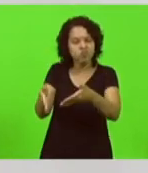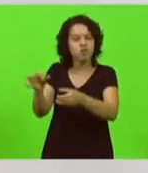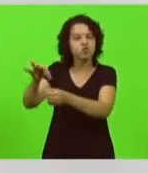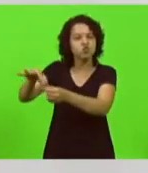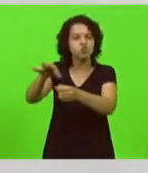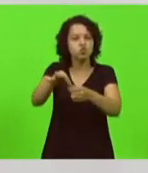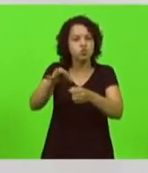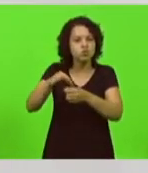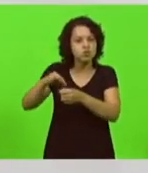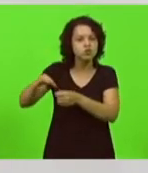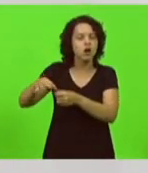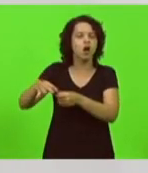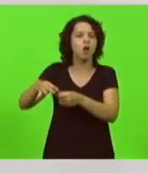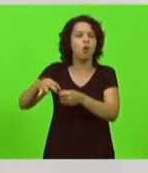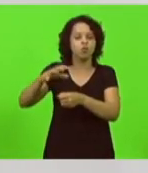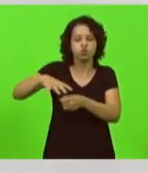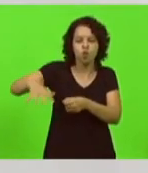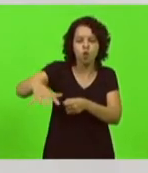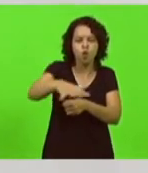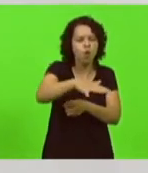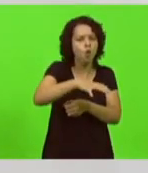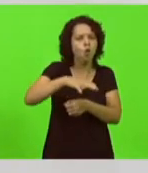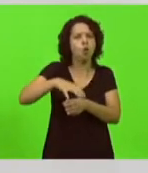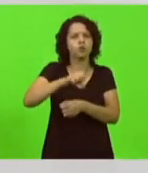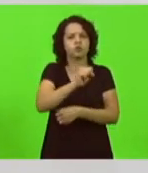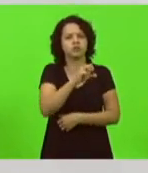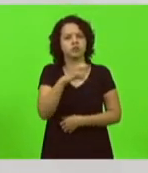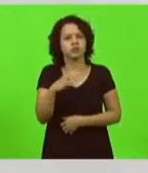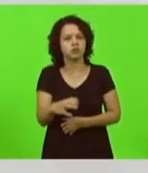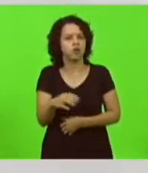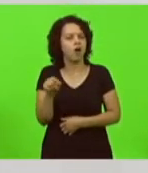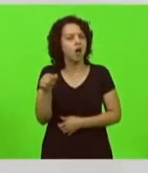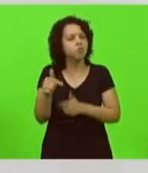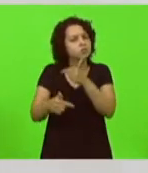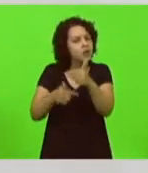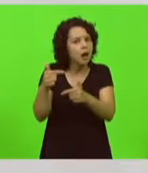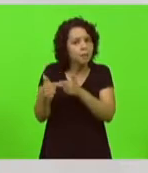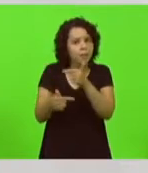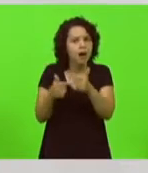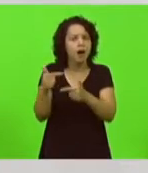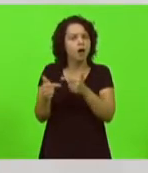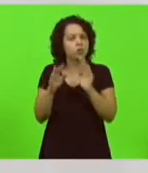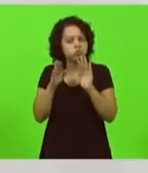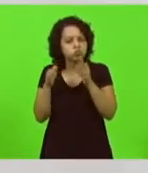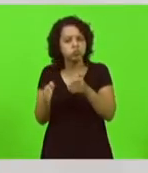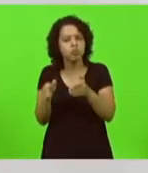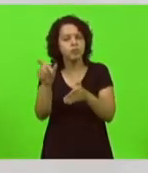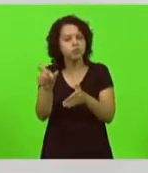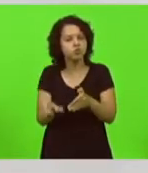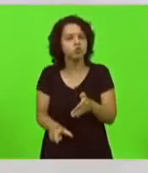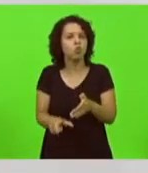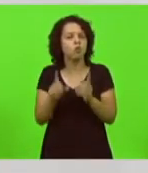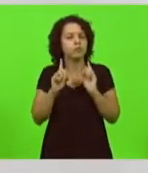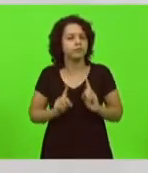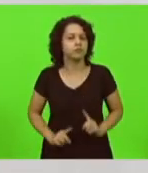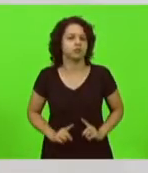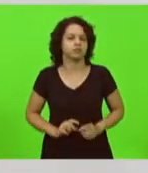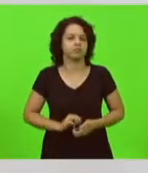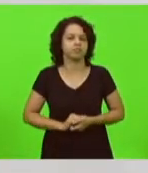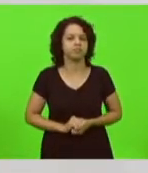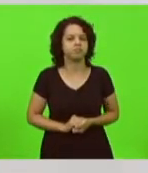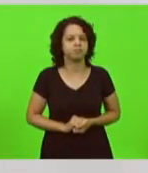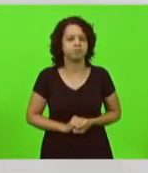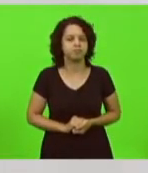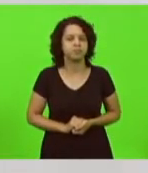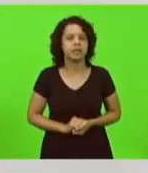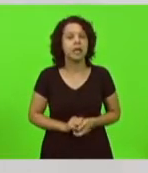as regiões, que prestam um serviço valoroso às pessoas com necessidade especial. O SC Mais Asfalto,